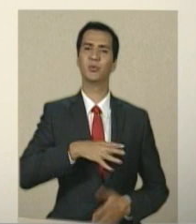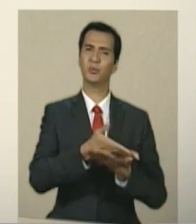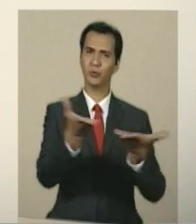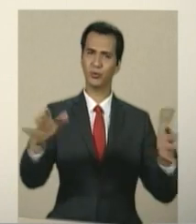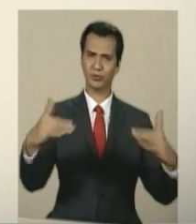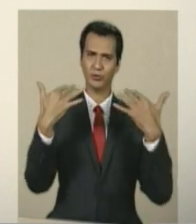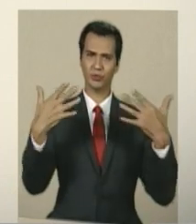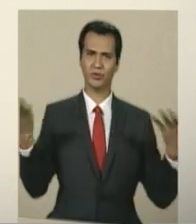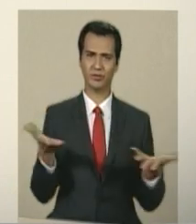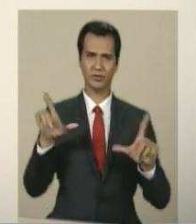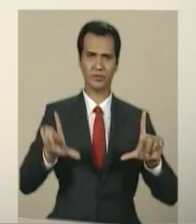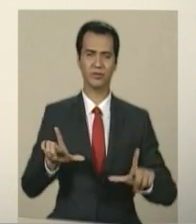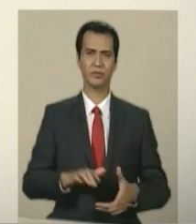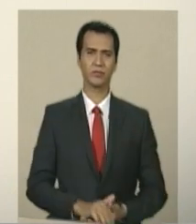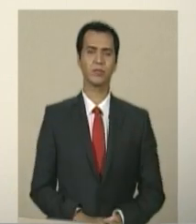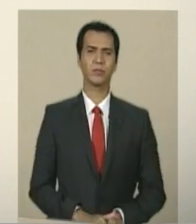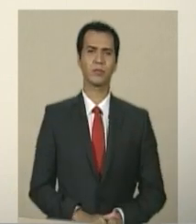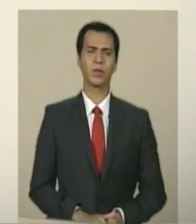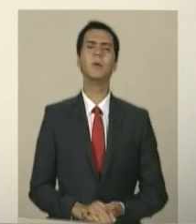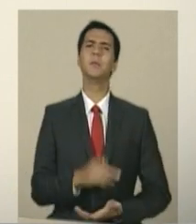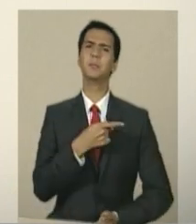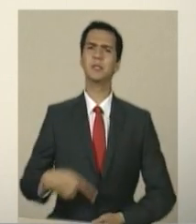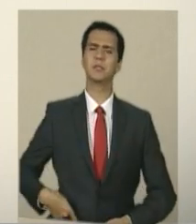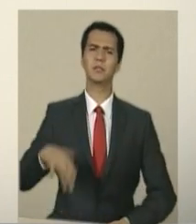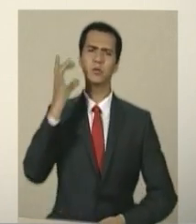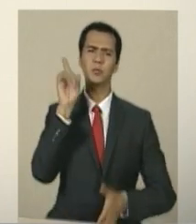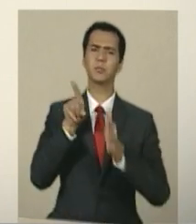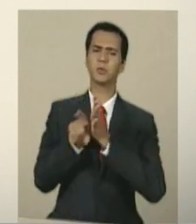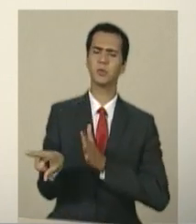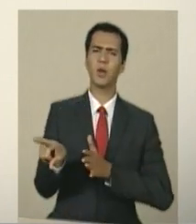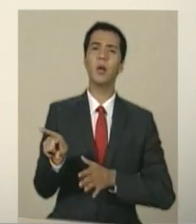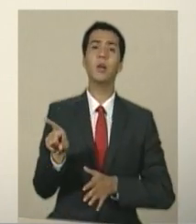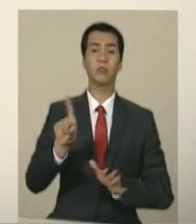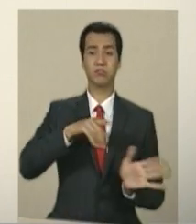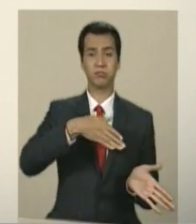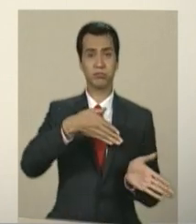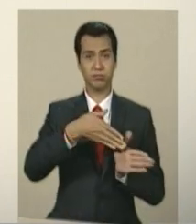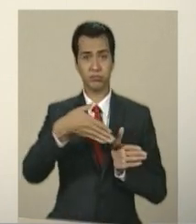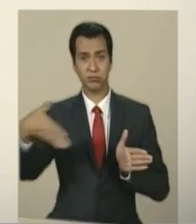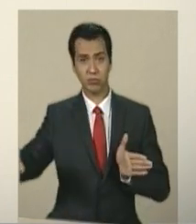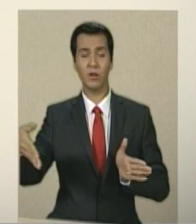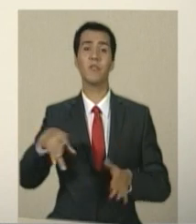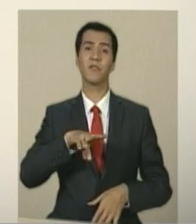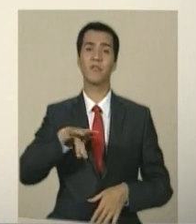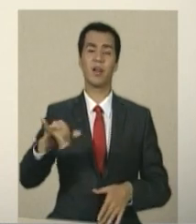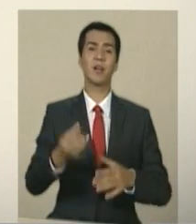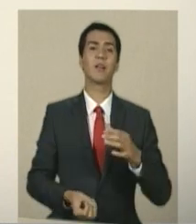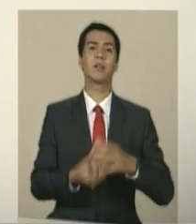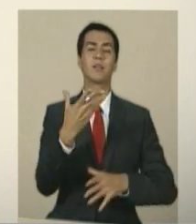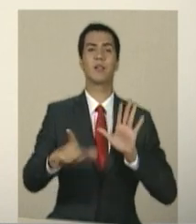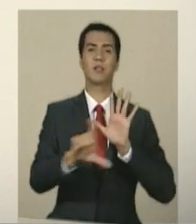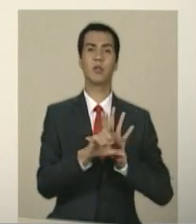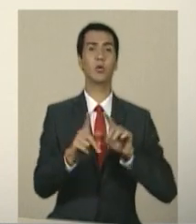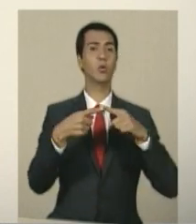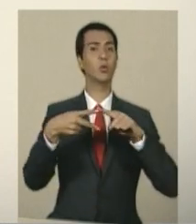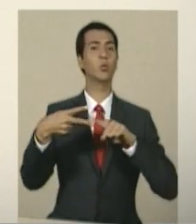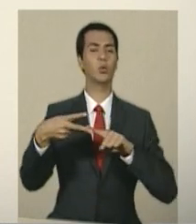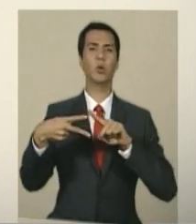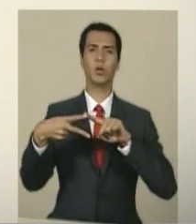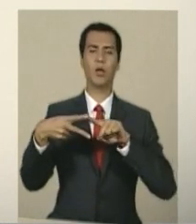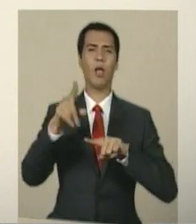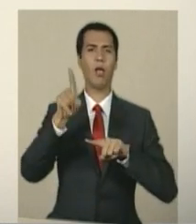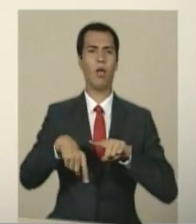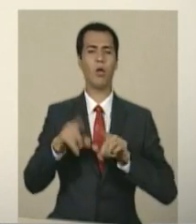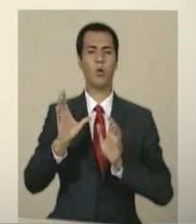dias vão entrar em vigor duas leis a que regulamenta o acesso a informações públicas e a que cria a Comissão da Verdade qual a